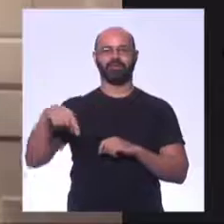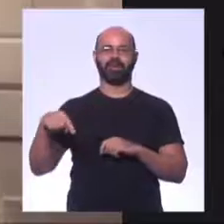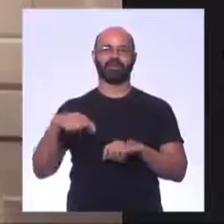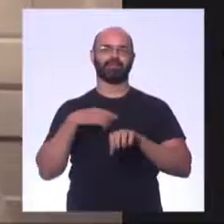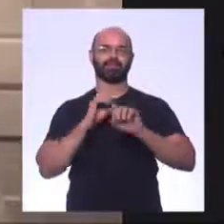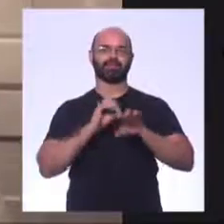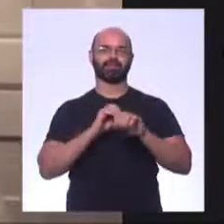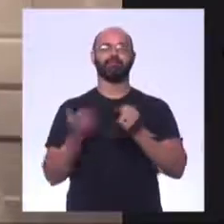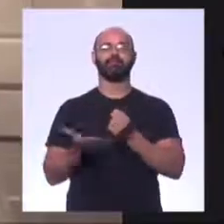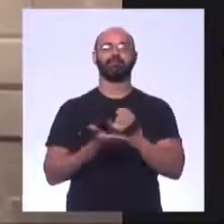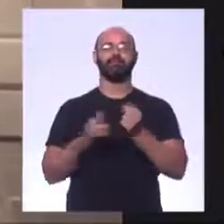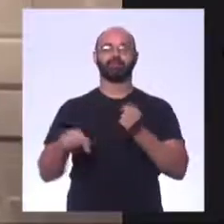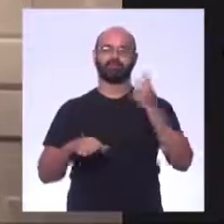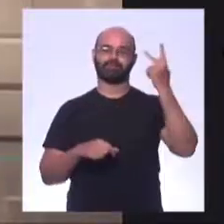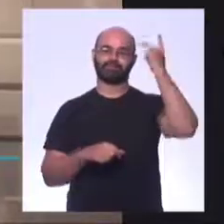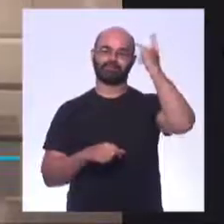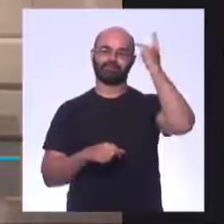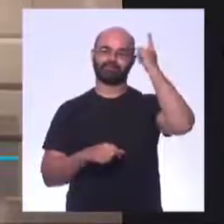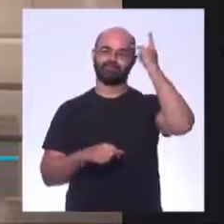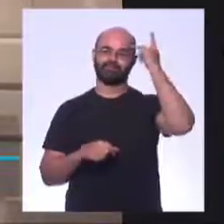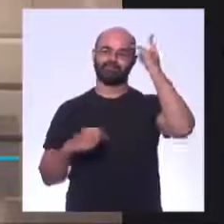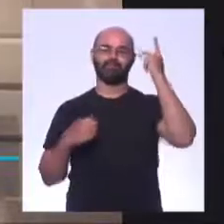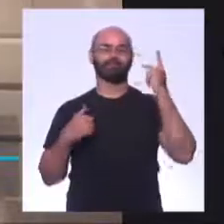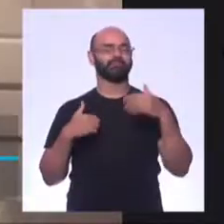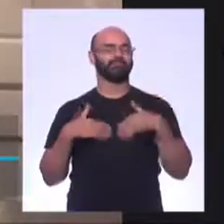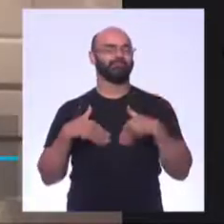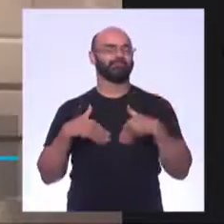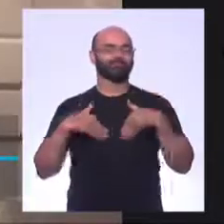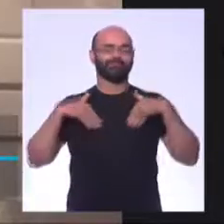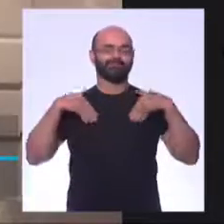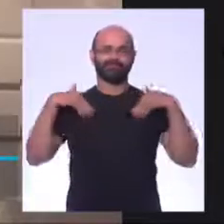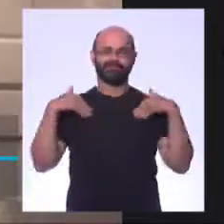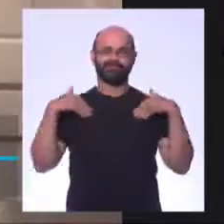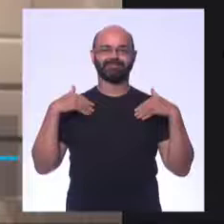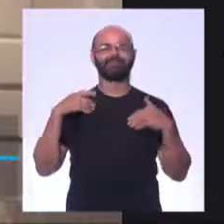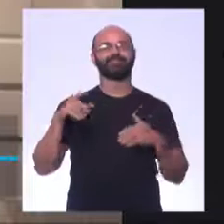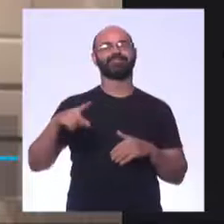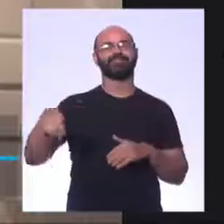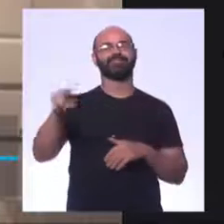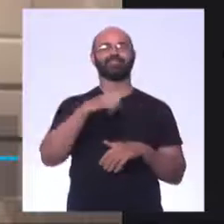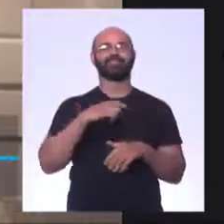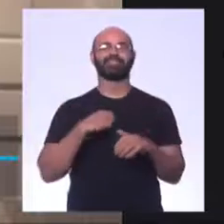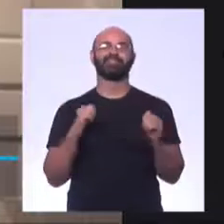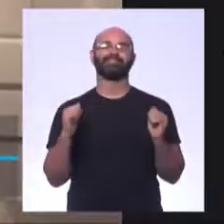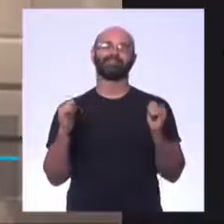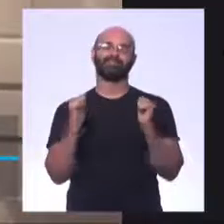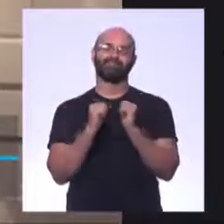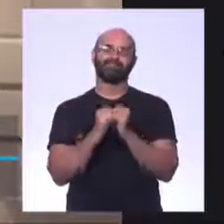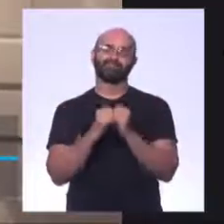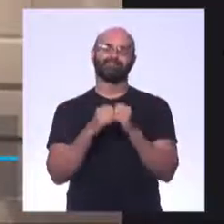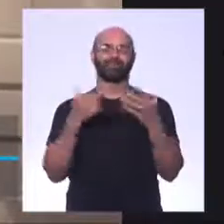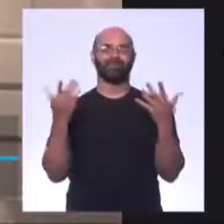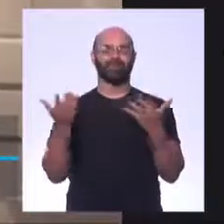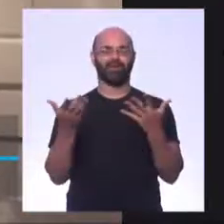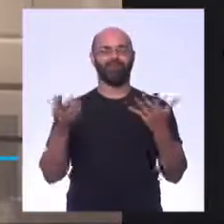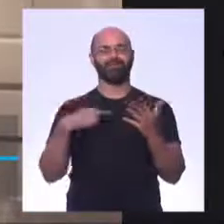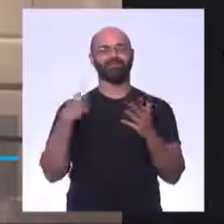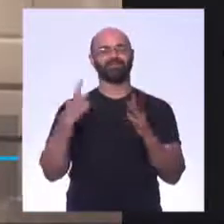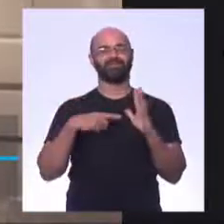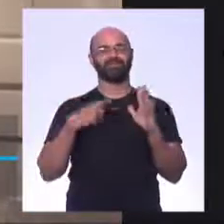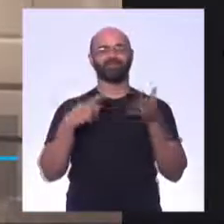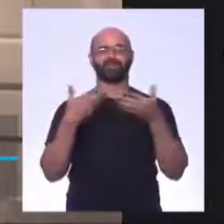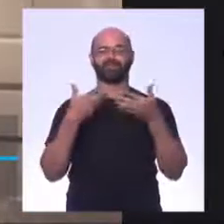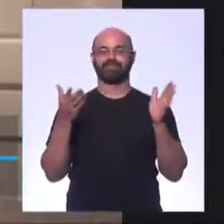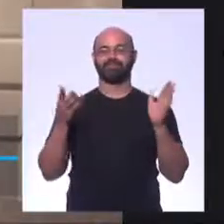Paulo. Mais uma vez é uma honra estar aqui com vocês, abrindo o nosso programa, que hoje vai trazer um tema